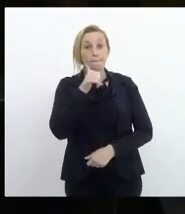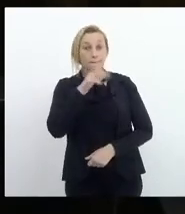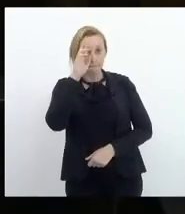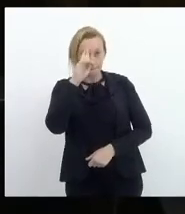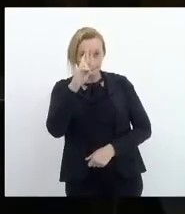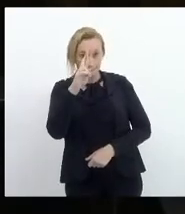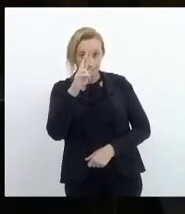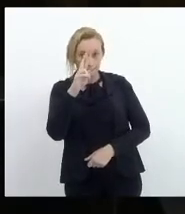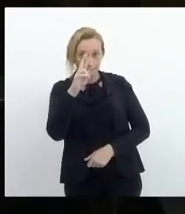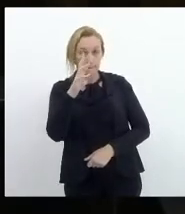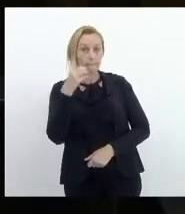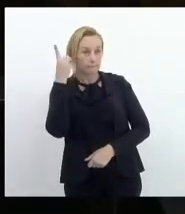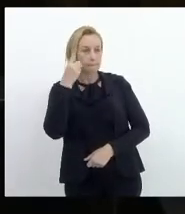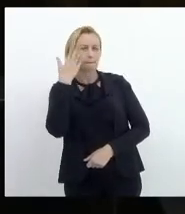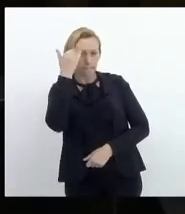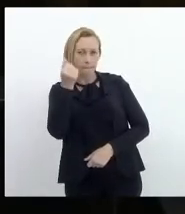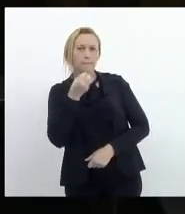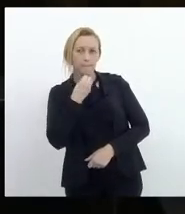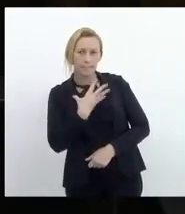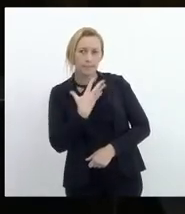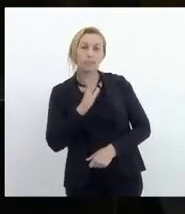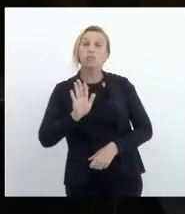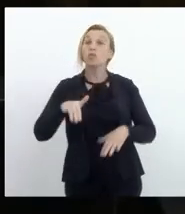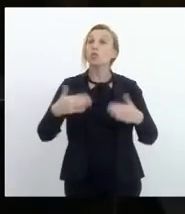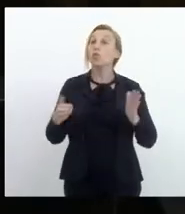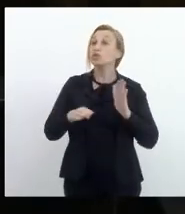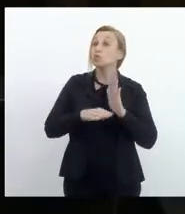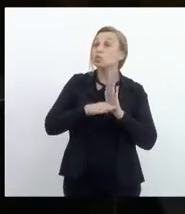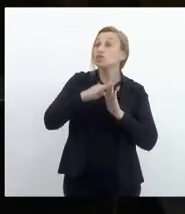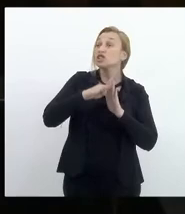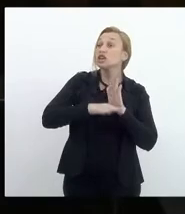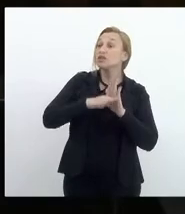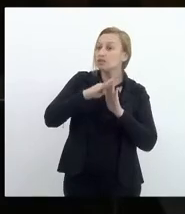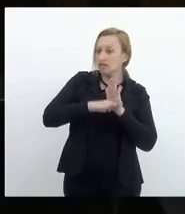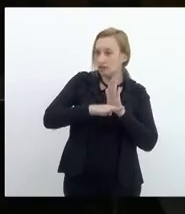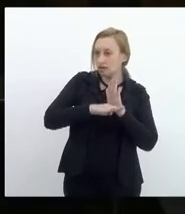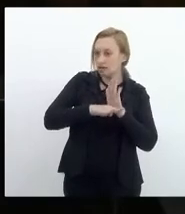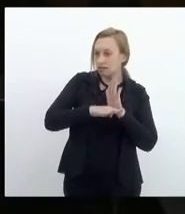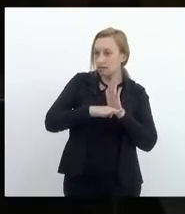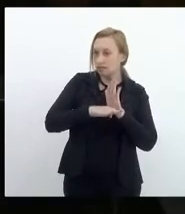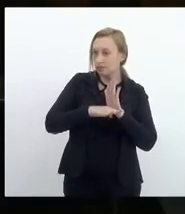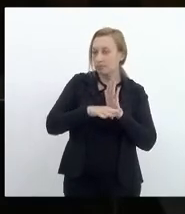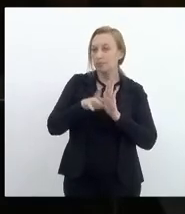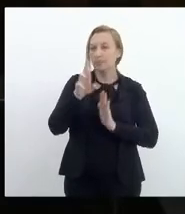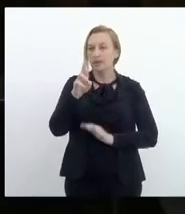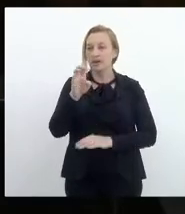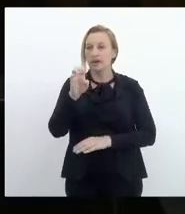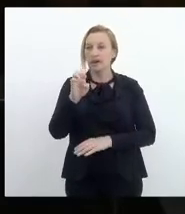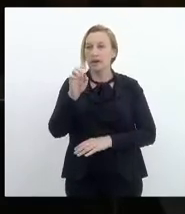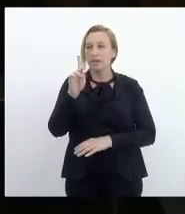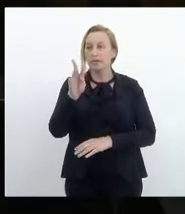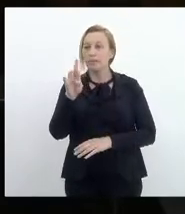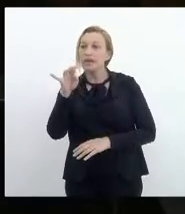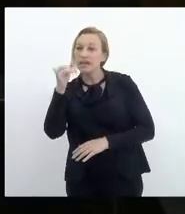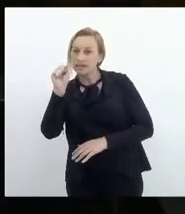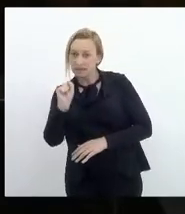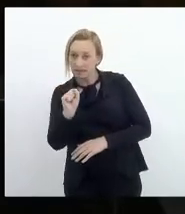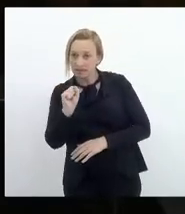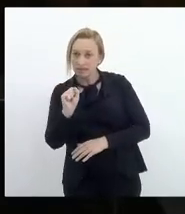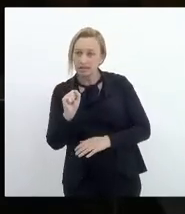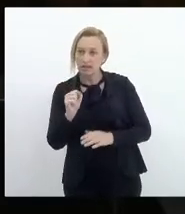bem quando esse nível das represas caem a esse